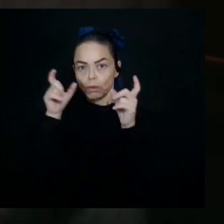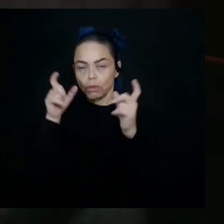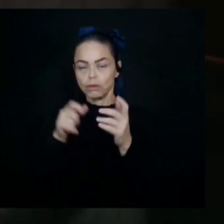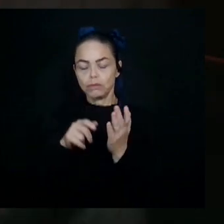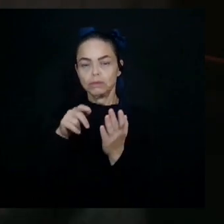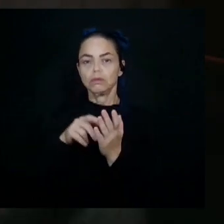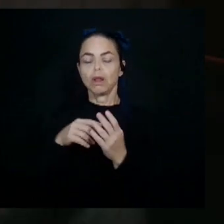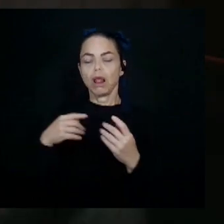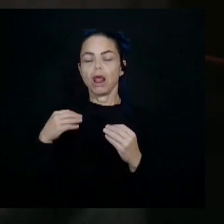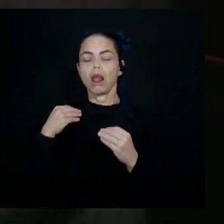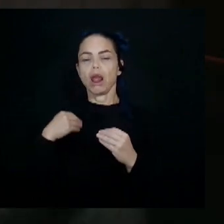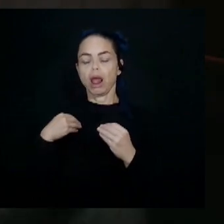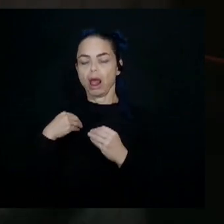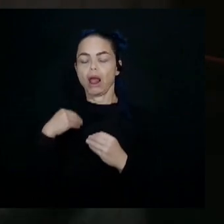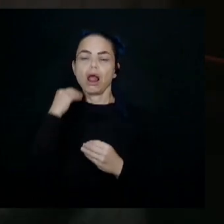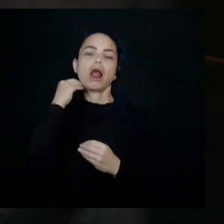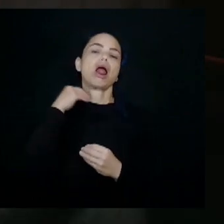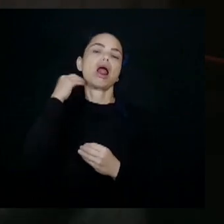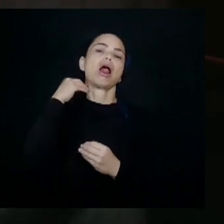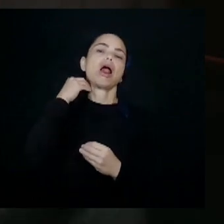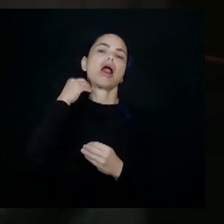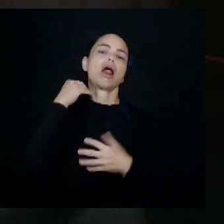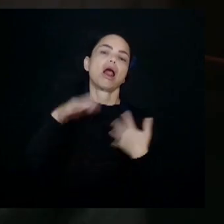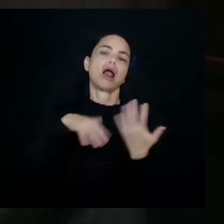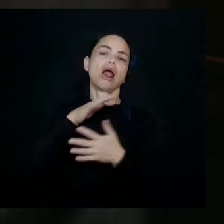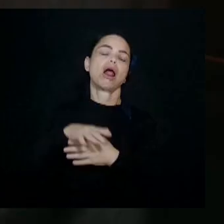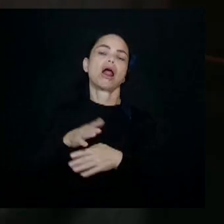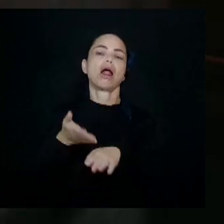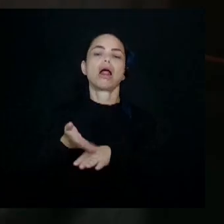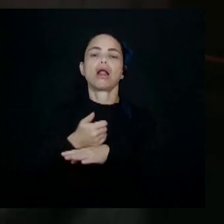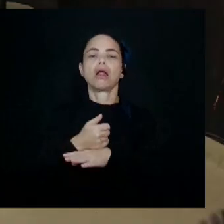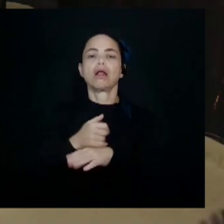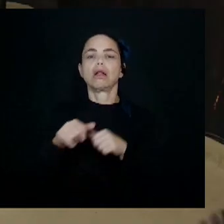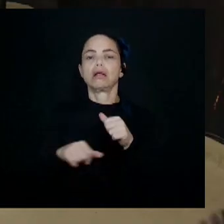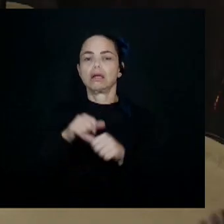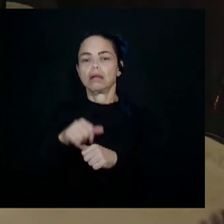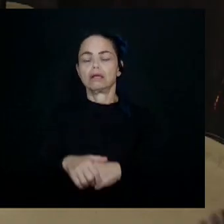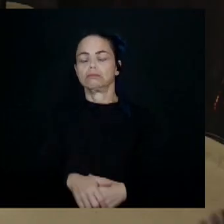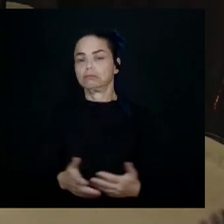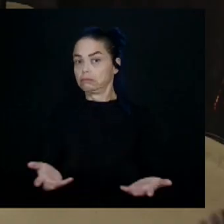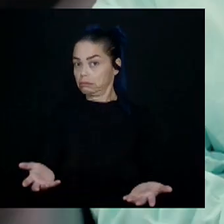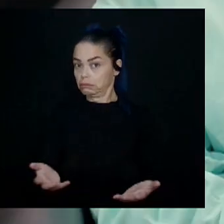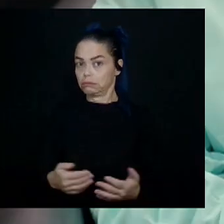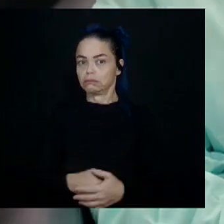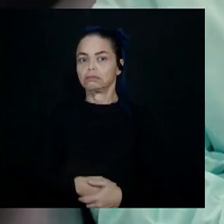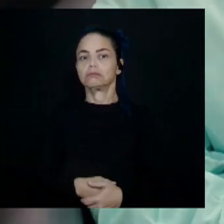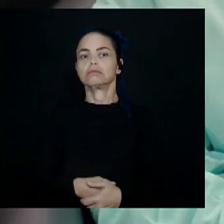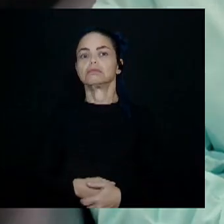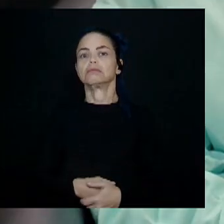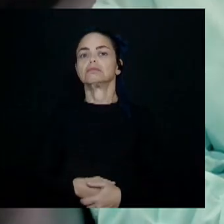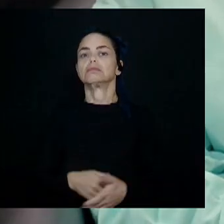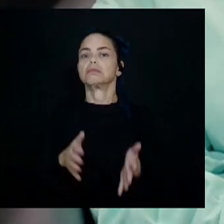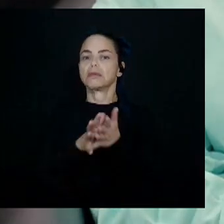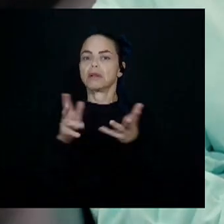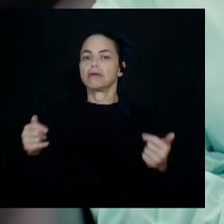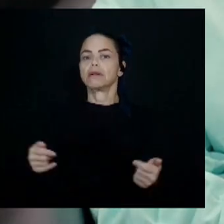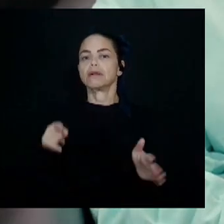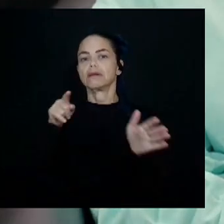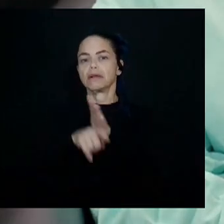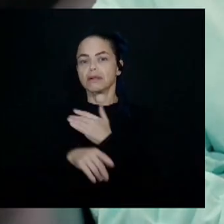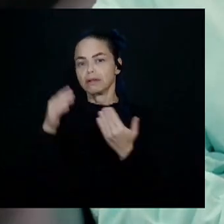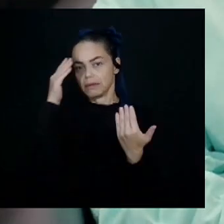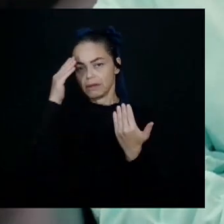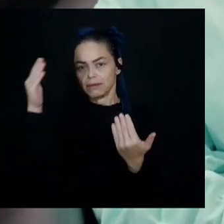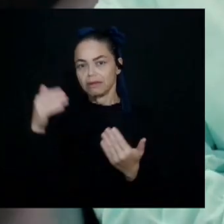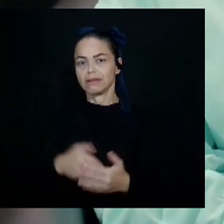das crianças e antecipar a puberdade? Será, doutor? Que excelente pergunta. Obrigada,